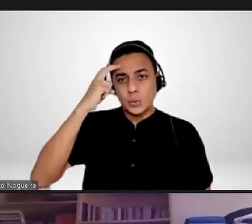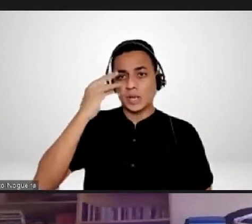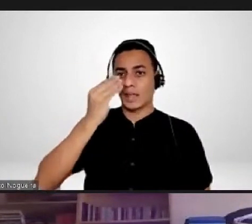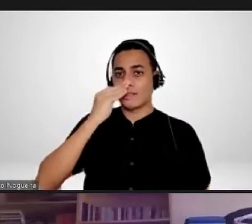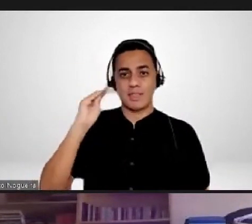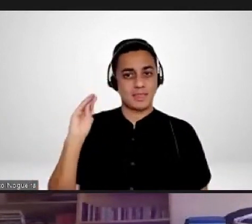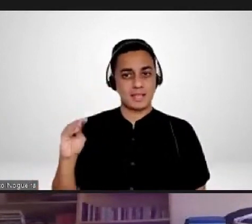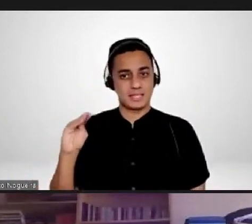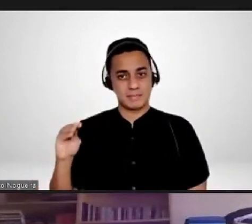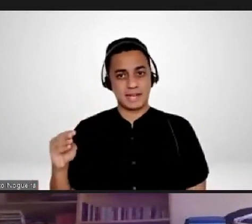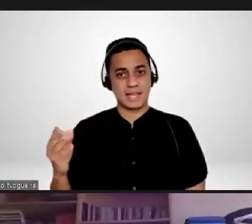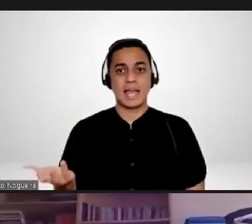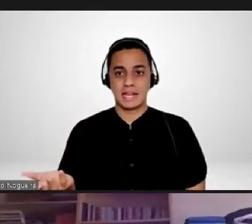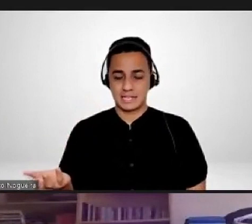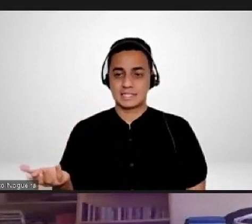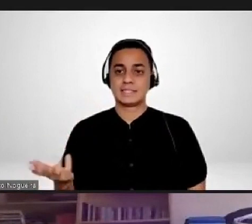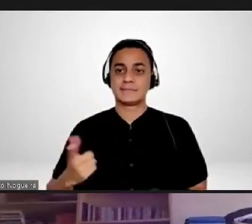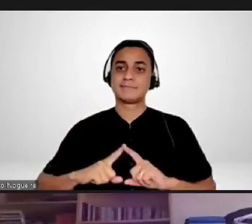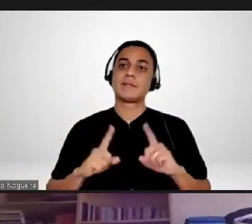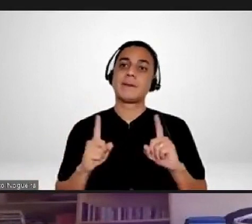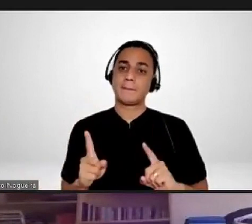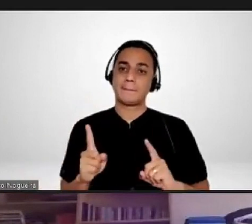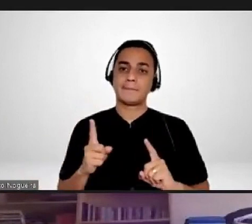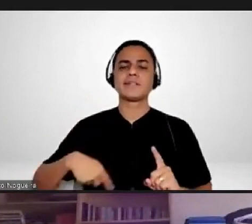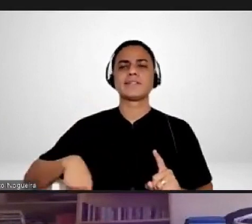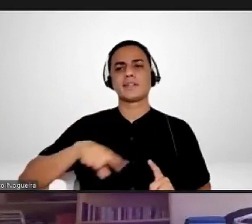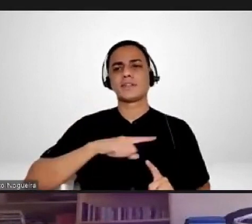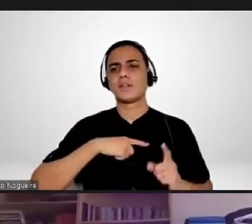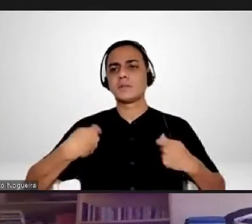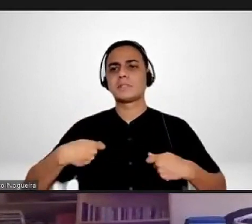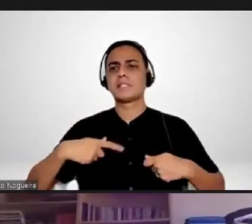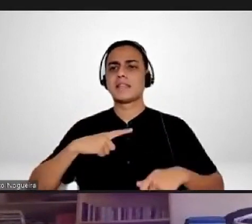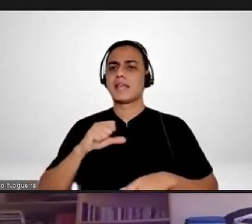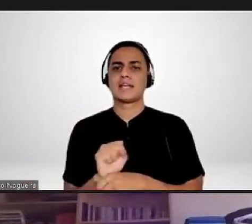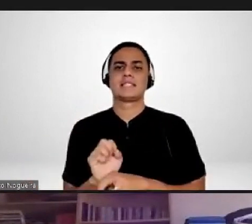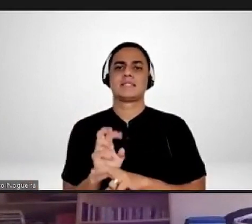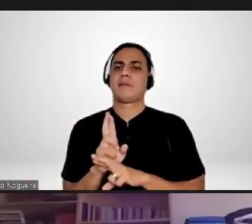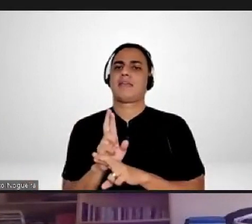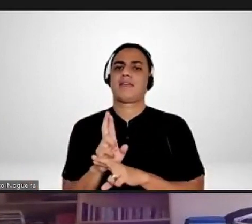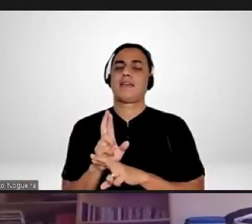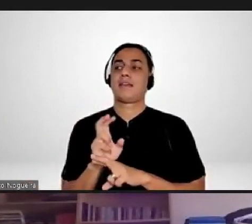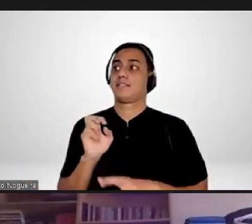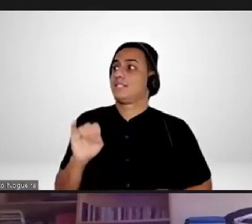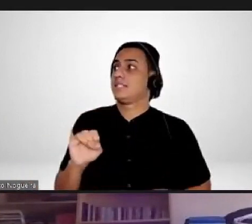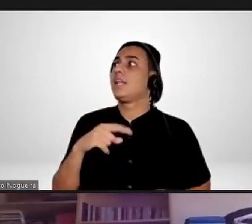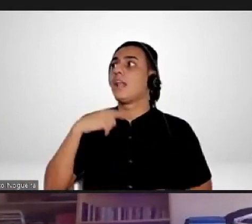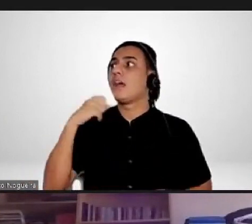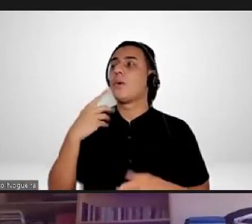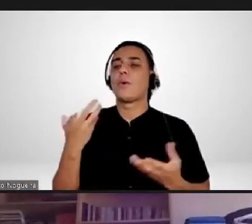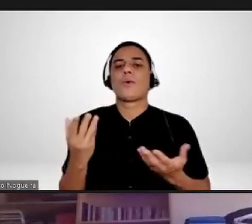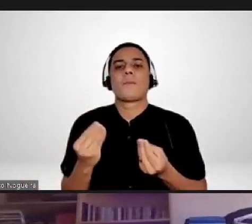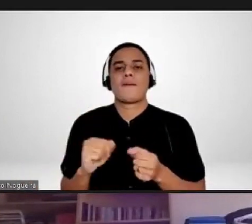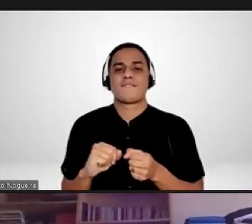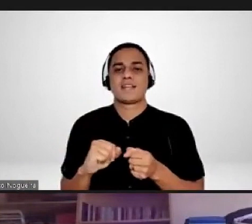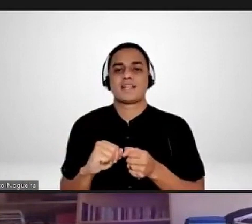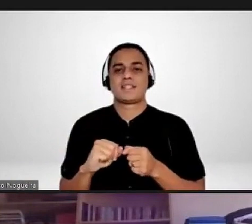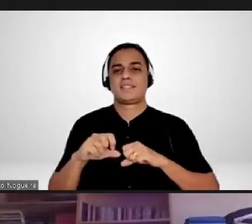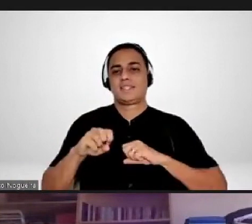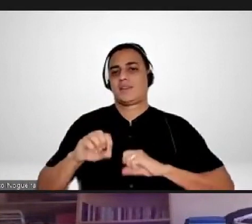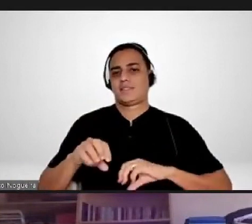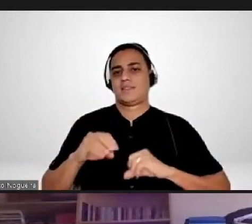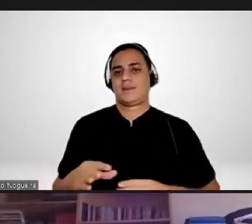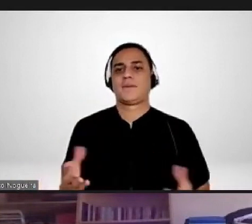enfim, mas a gente tem que ter sempre esperança, senão tem que ser fazendo a educação, né? E entender